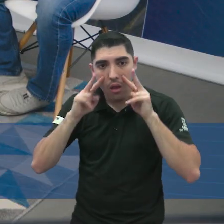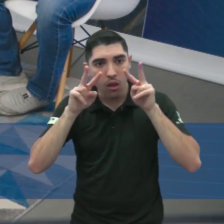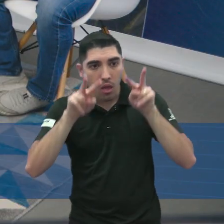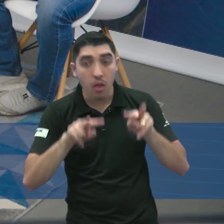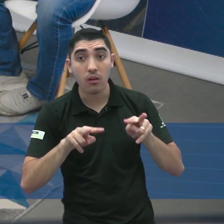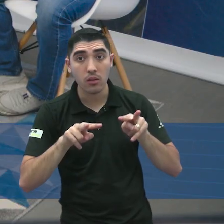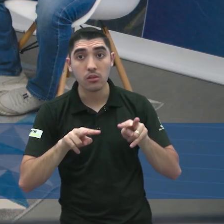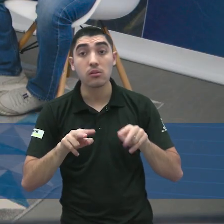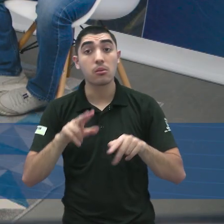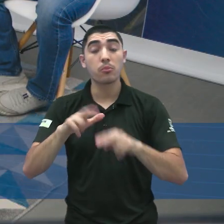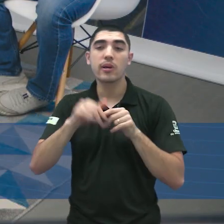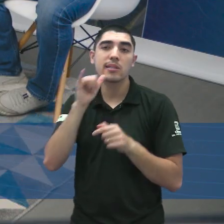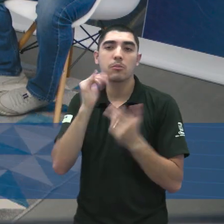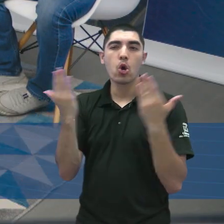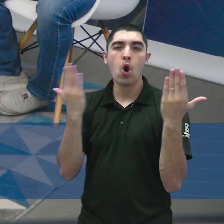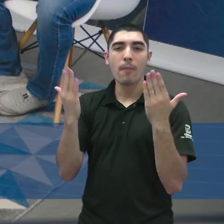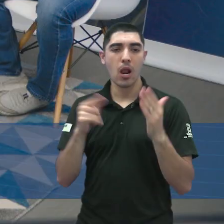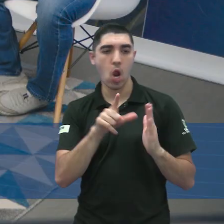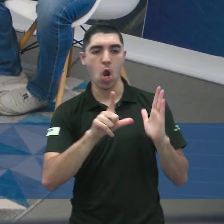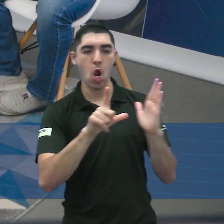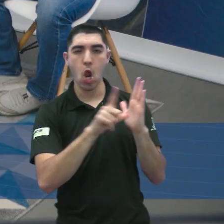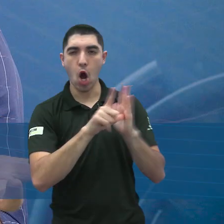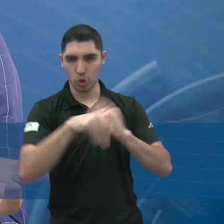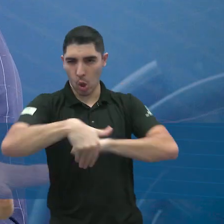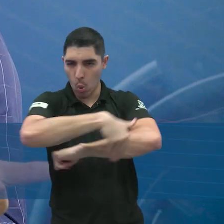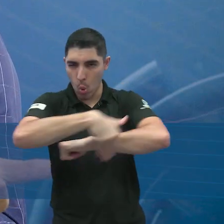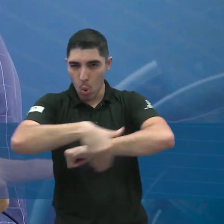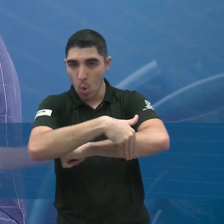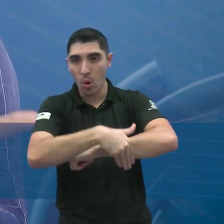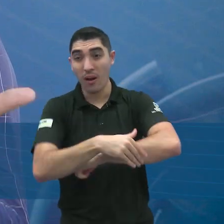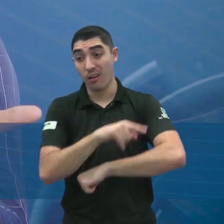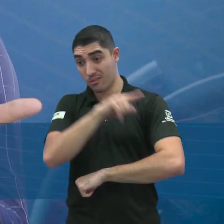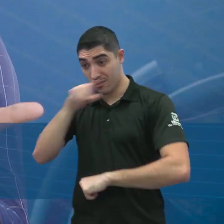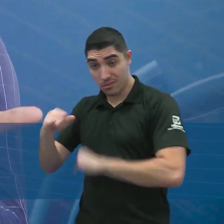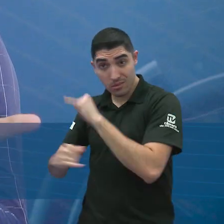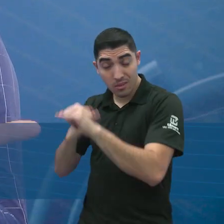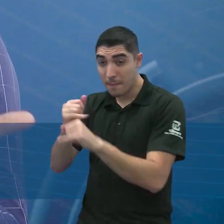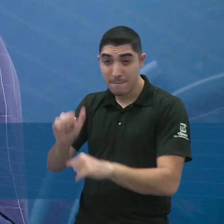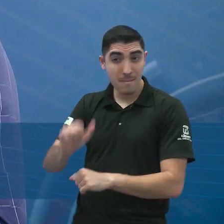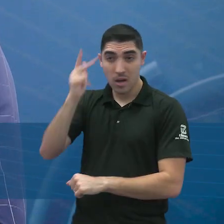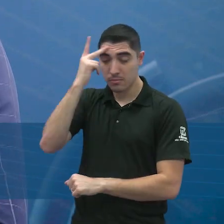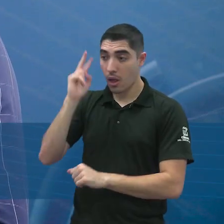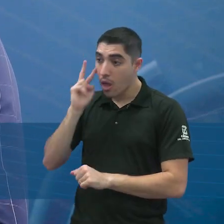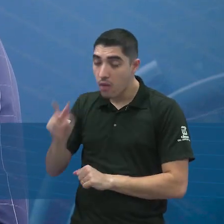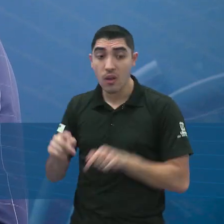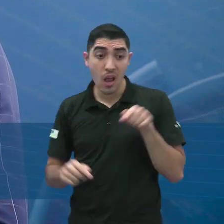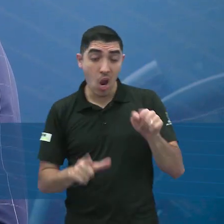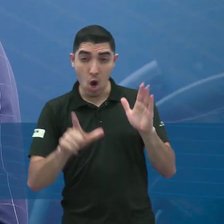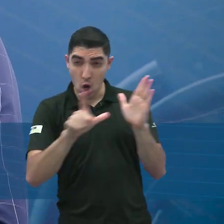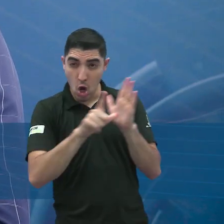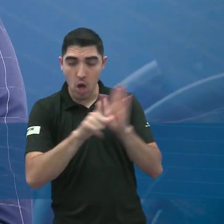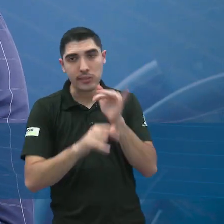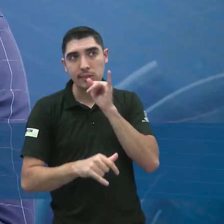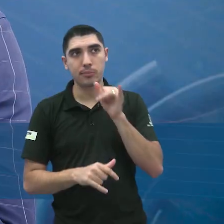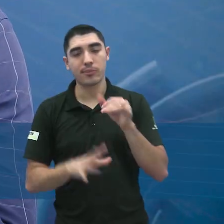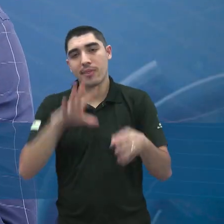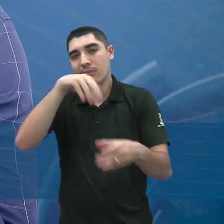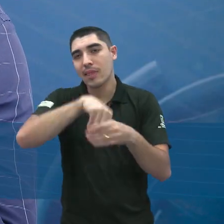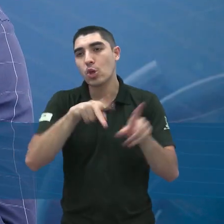no marketplace com você montar uma loja de rua ou colocar uma loja de shopping. O shopping, quando você coloca a sua loja física lá dentro,